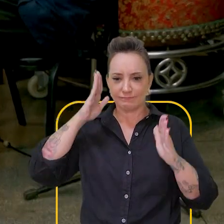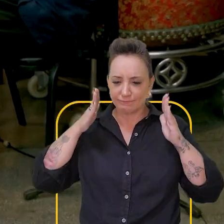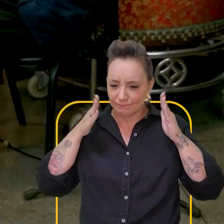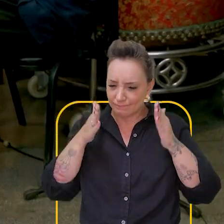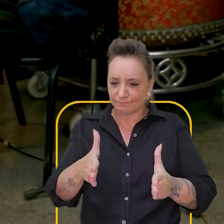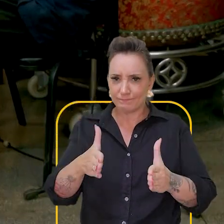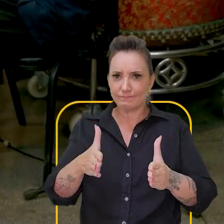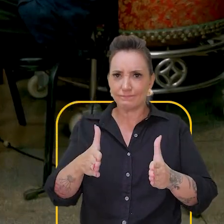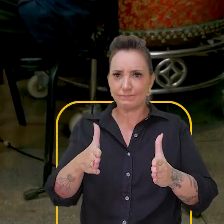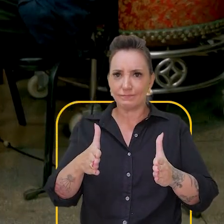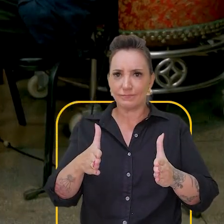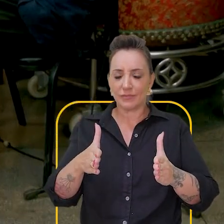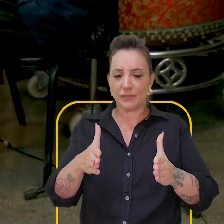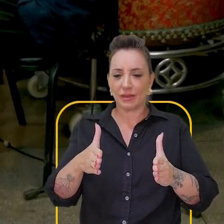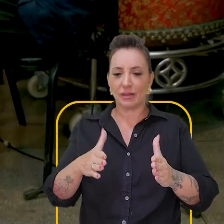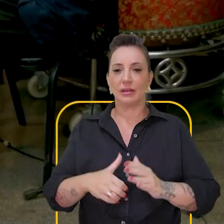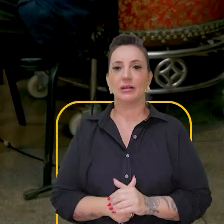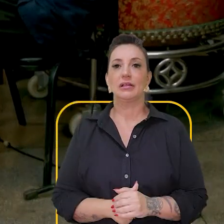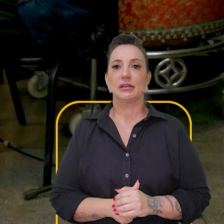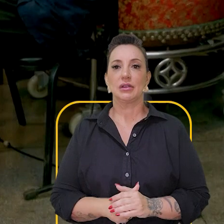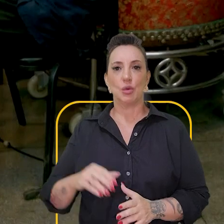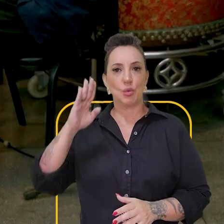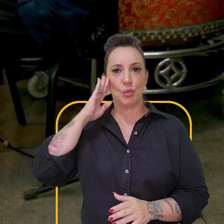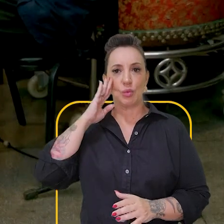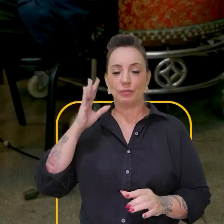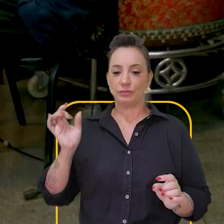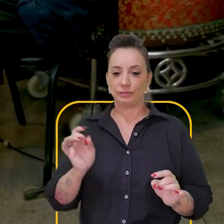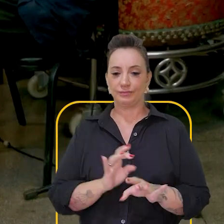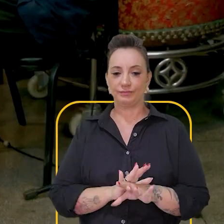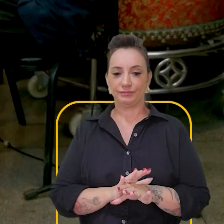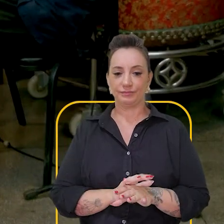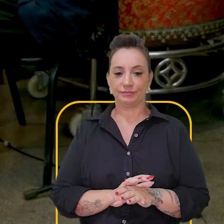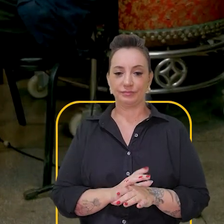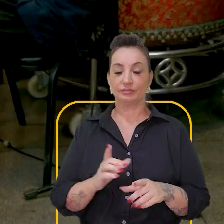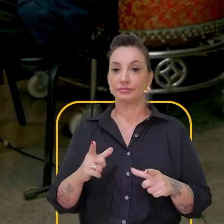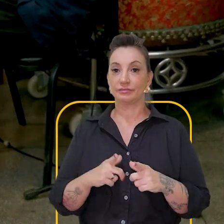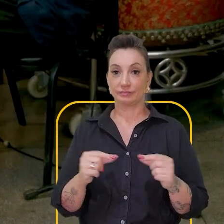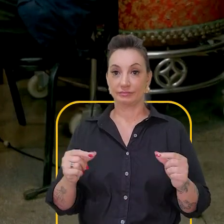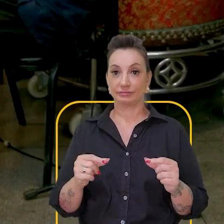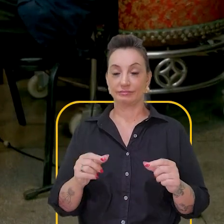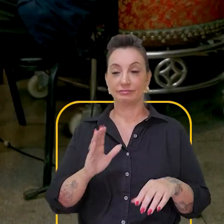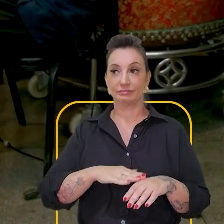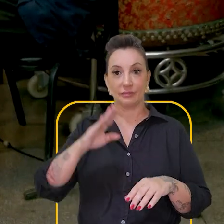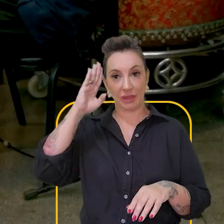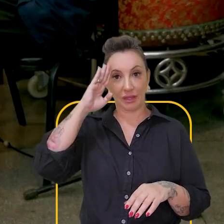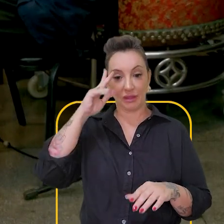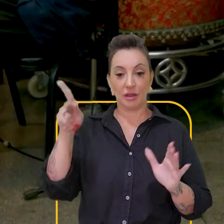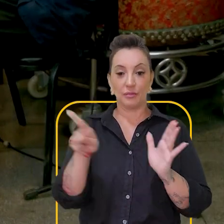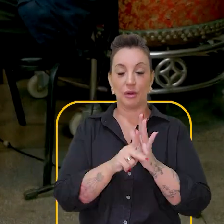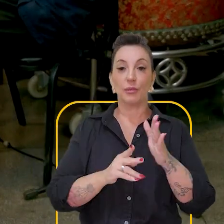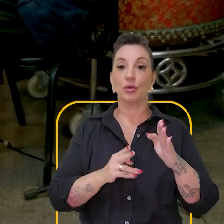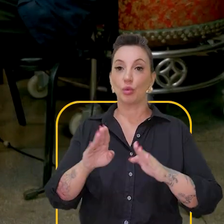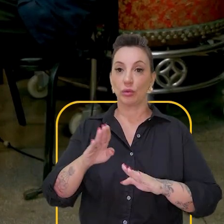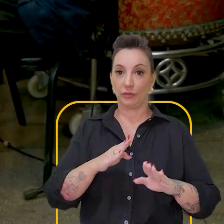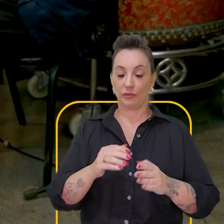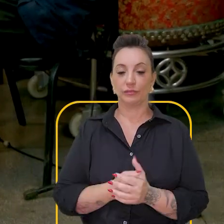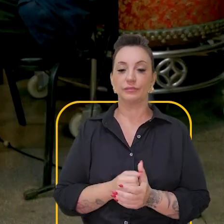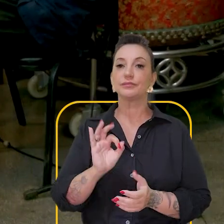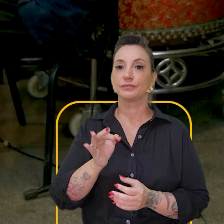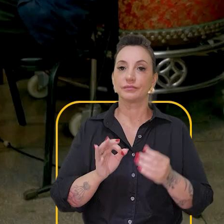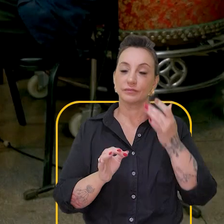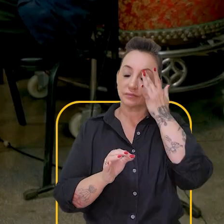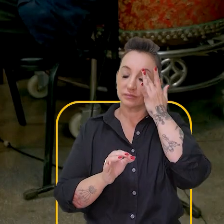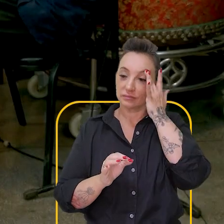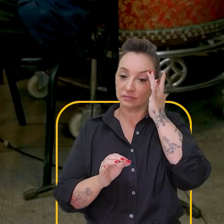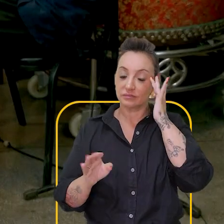militares do que o próprio kung fu né E aí como eu vim do karatê eu adotei isso no kungu Ah minha mãe uma vez foi